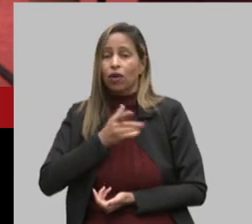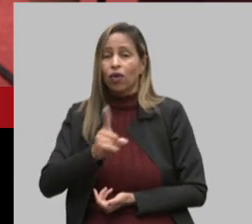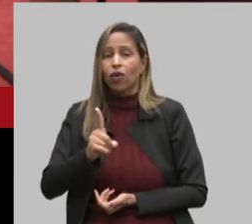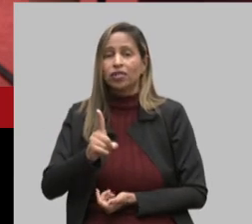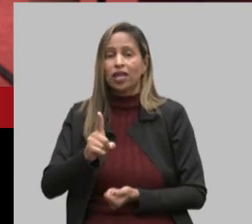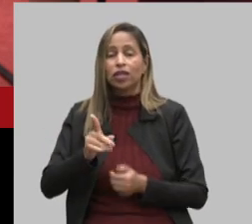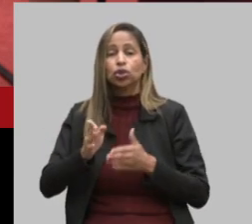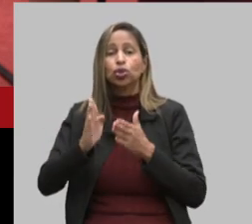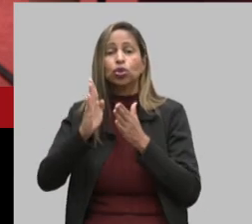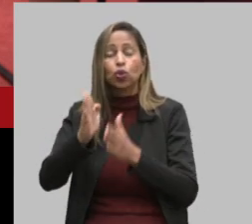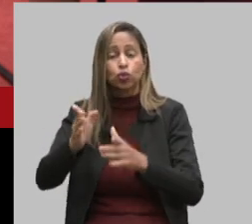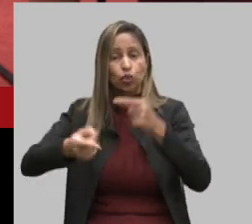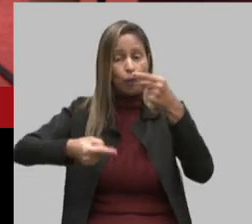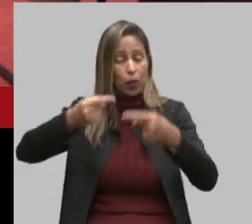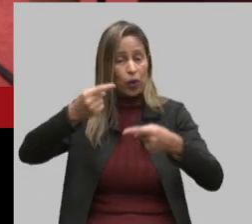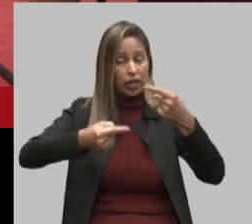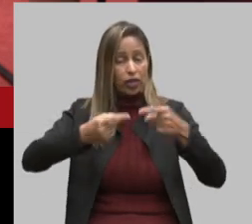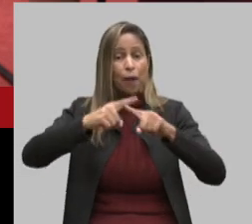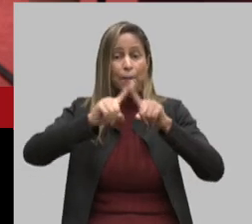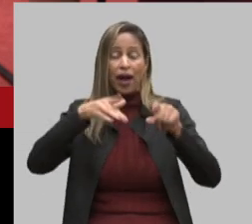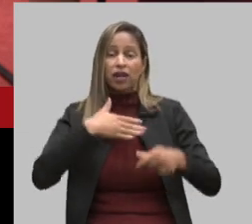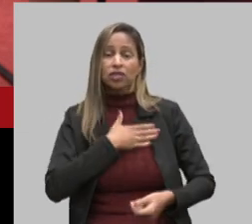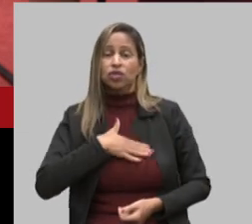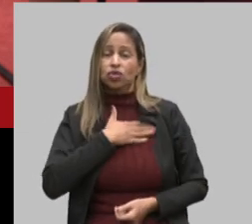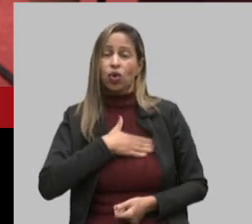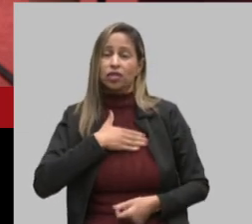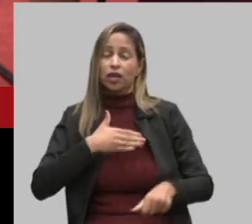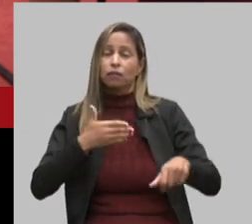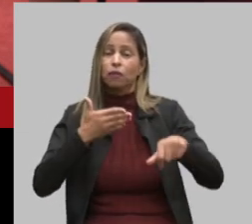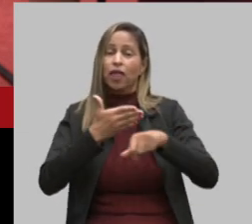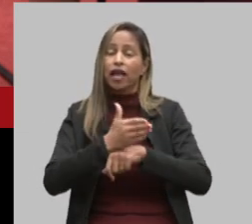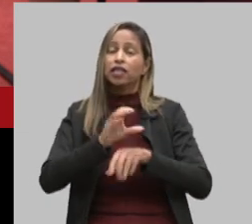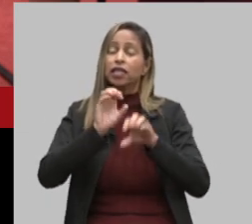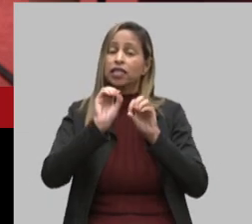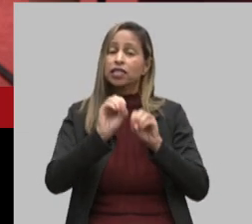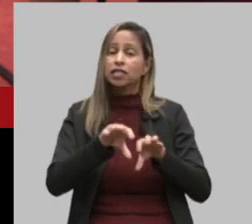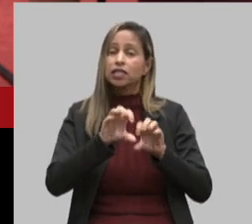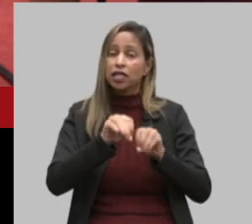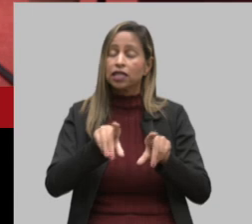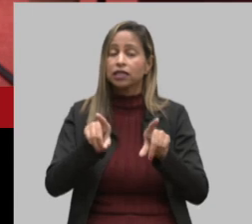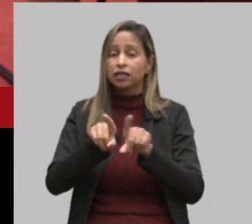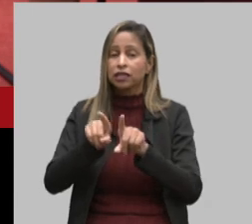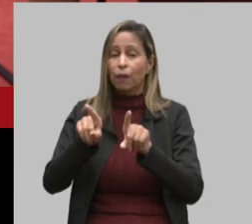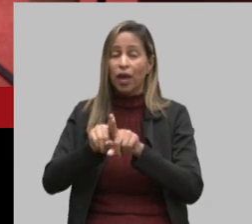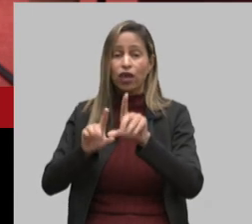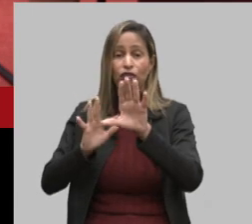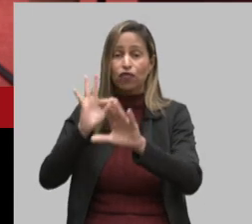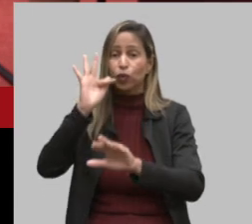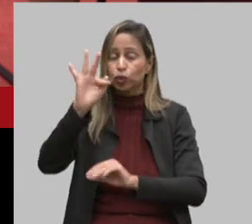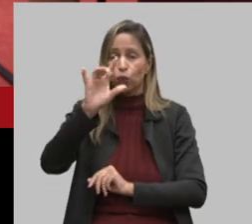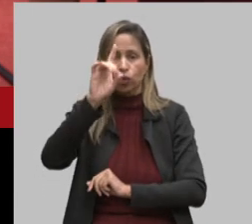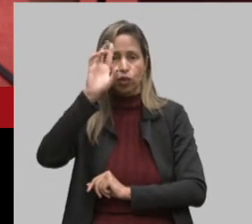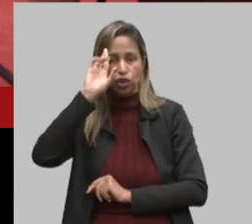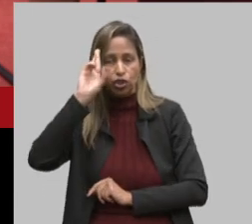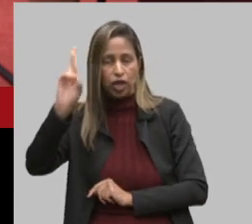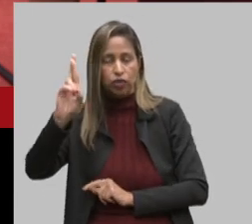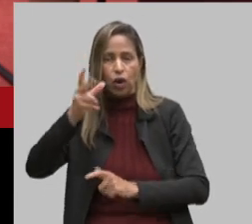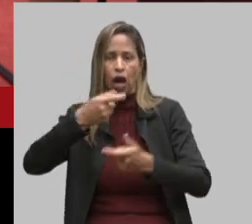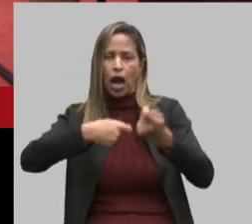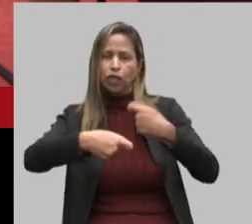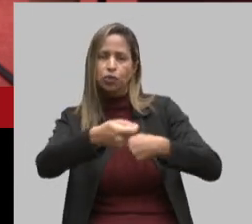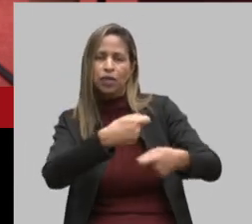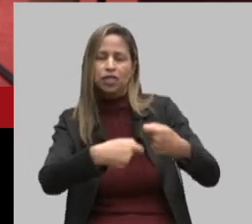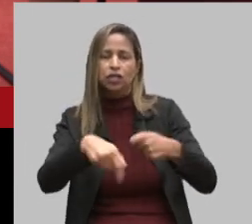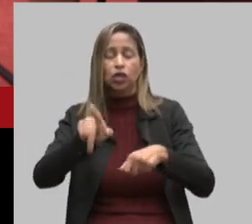carreira política mas gostariam de entrar na carreira de ensino se aplicando também como diretores administradores